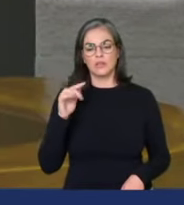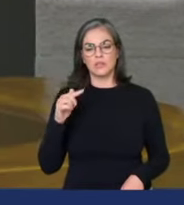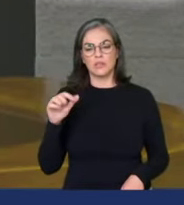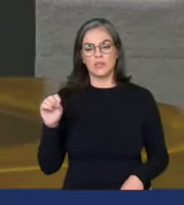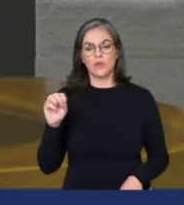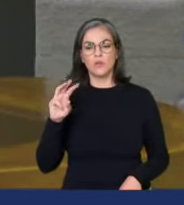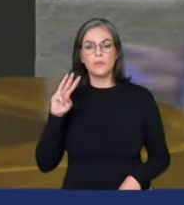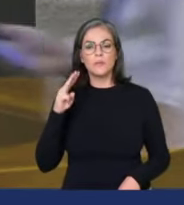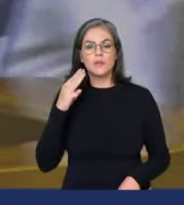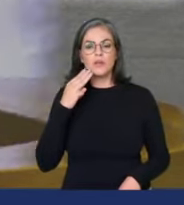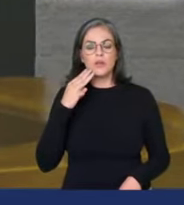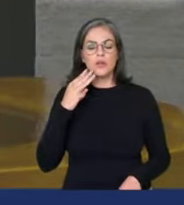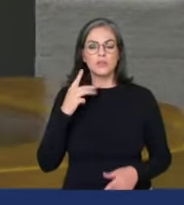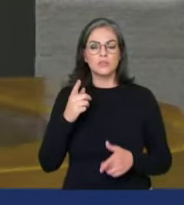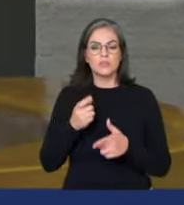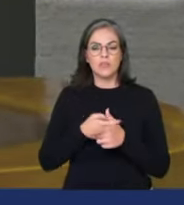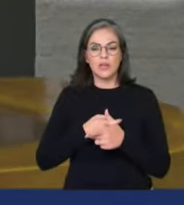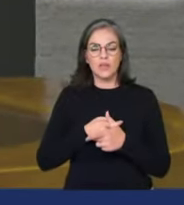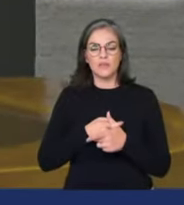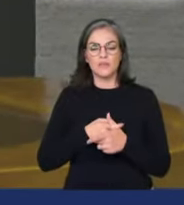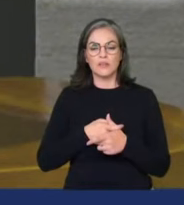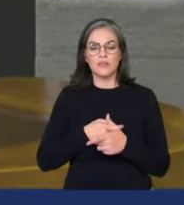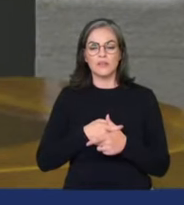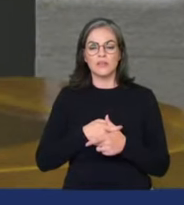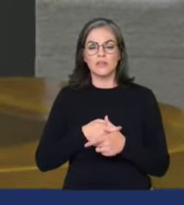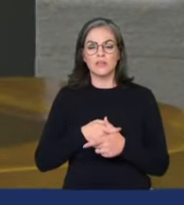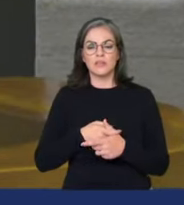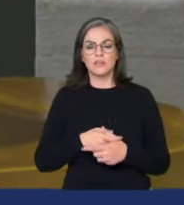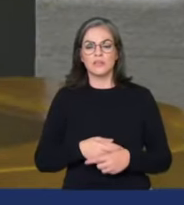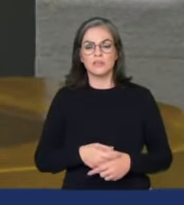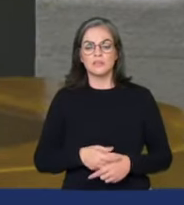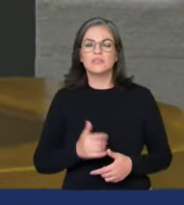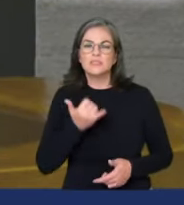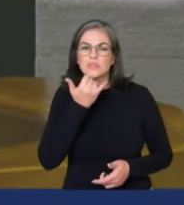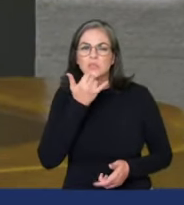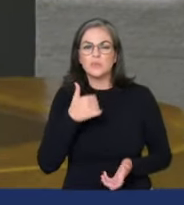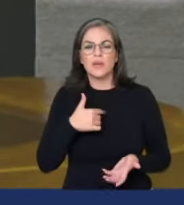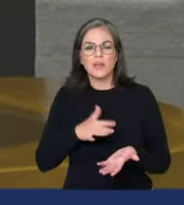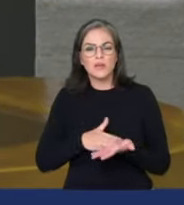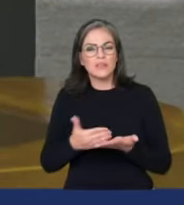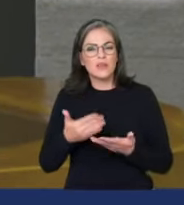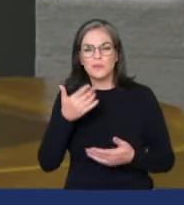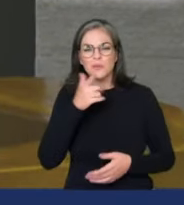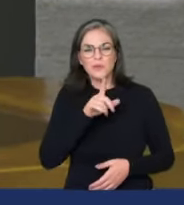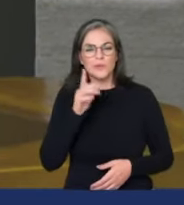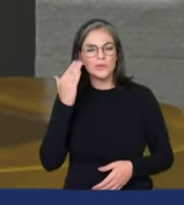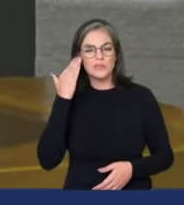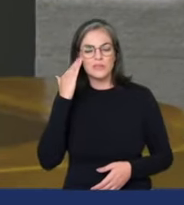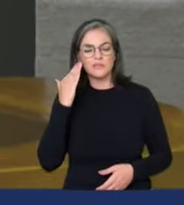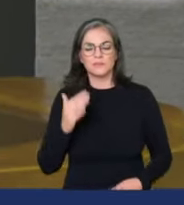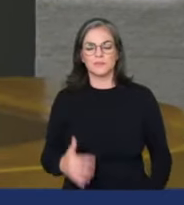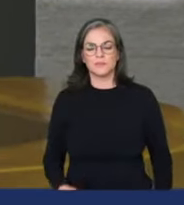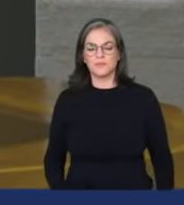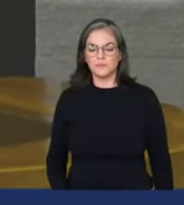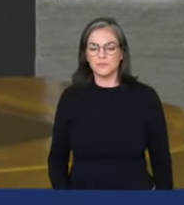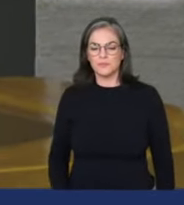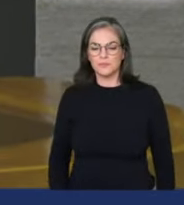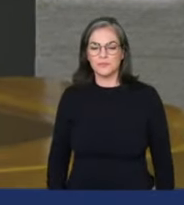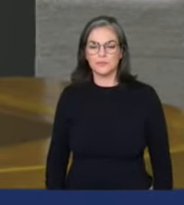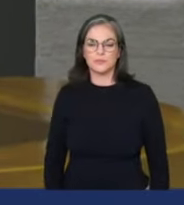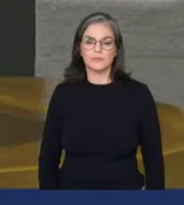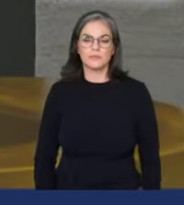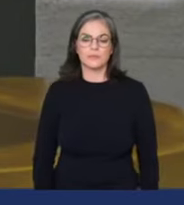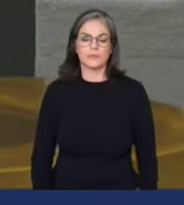são devedores, estão no sistema e no birôs de crédito, porque afeta diretamente o juro e a correção desses